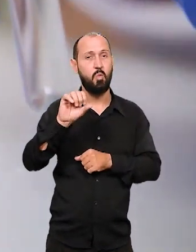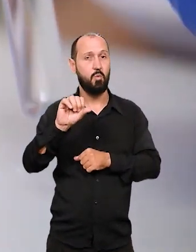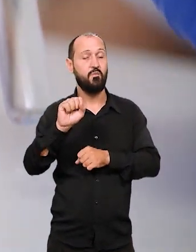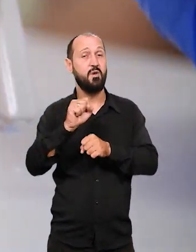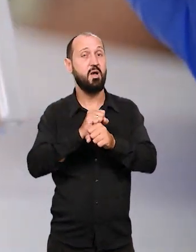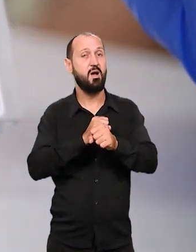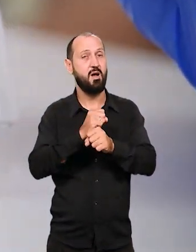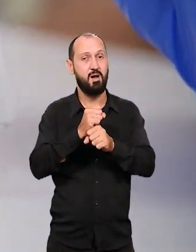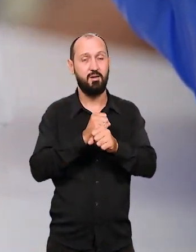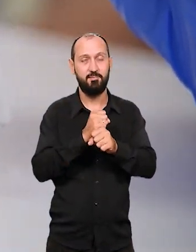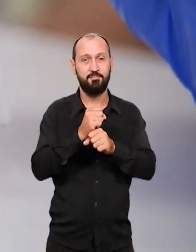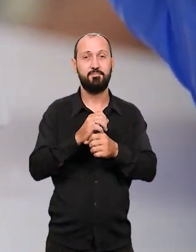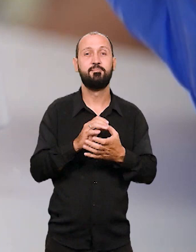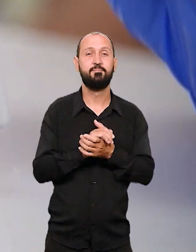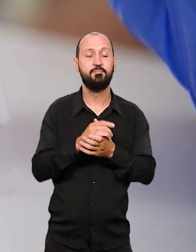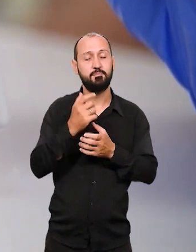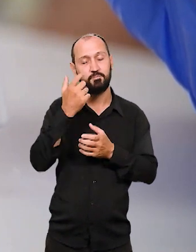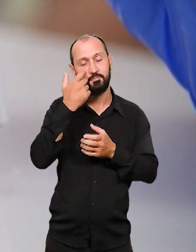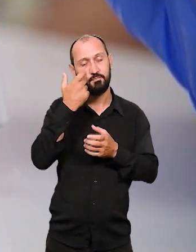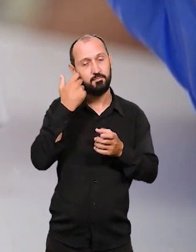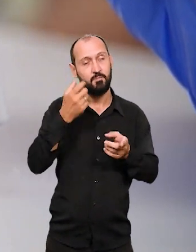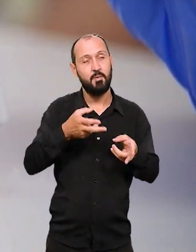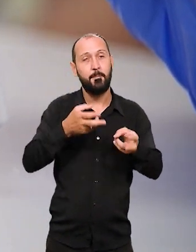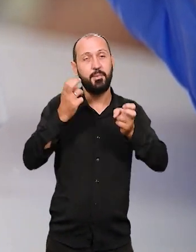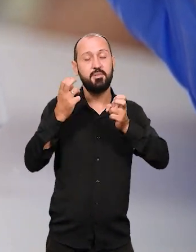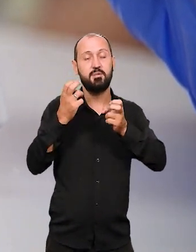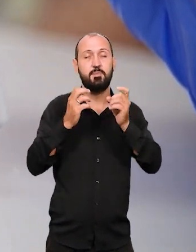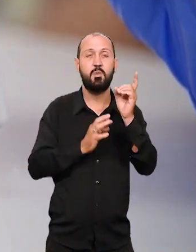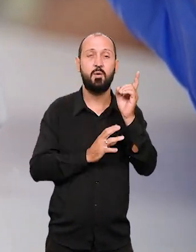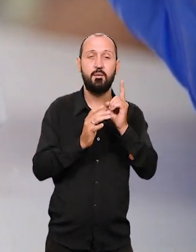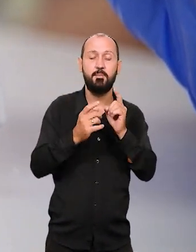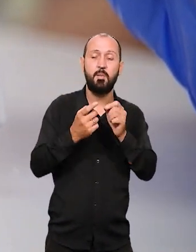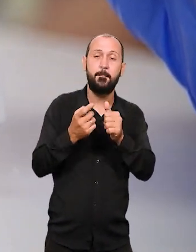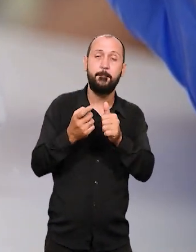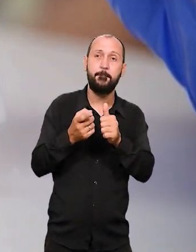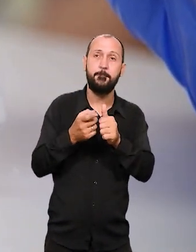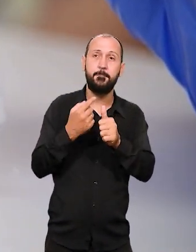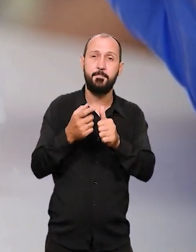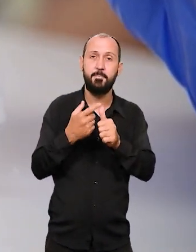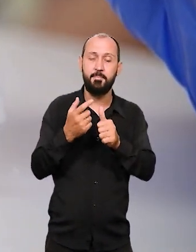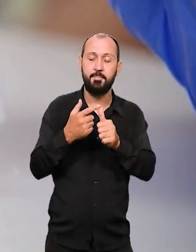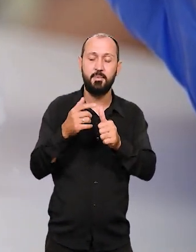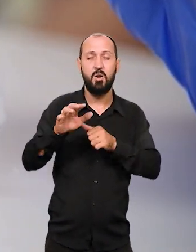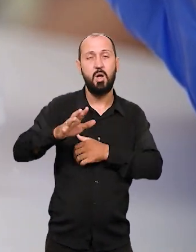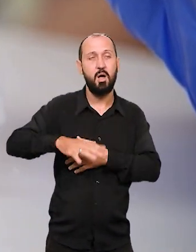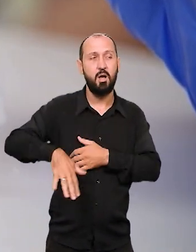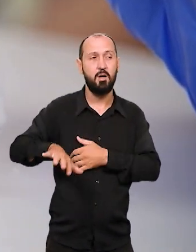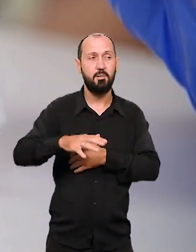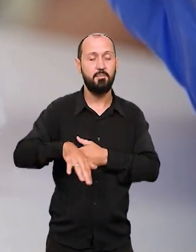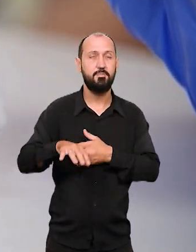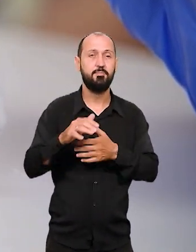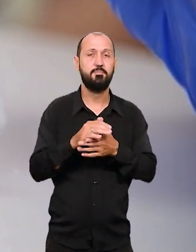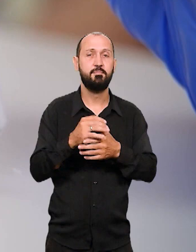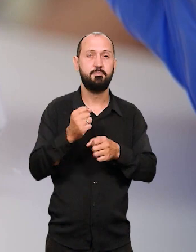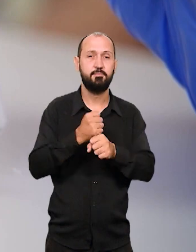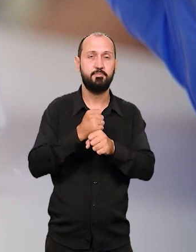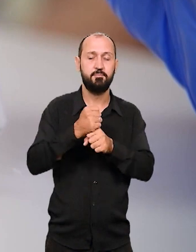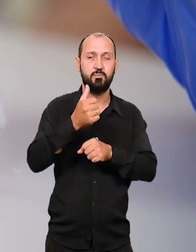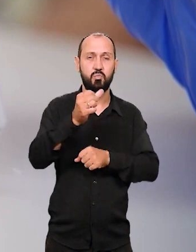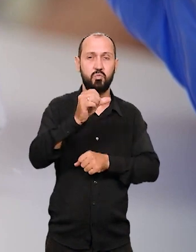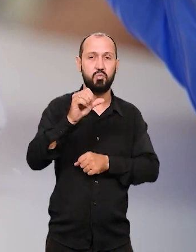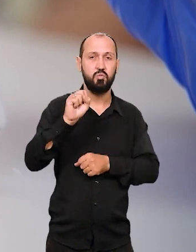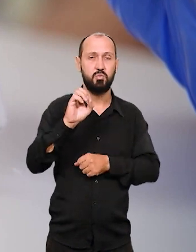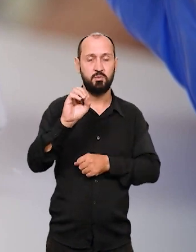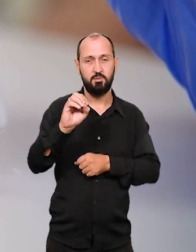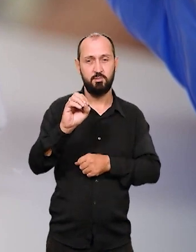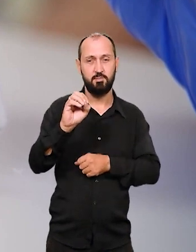anos. A gente percebeu o HIV pela primeira vez no nosso meio na década de